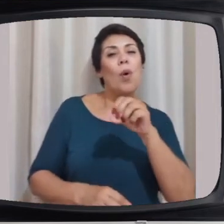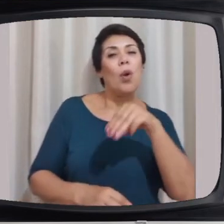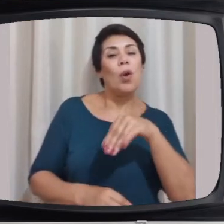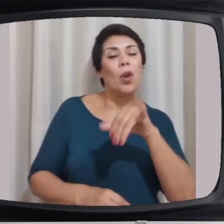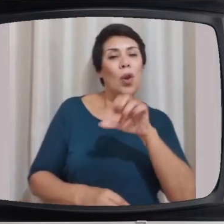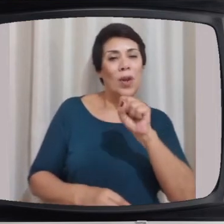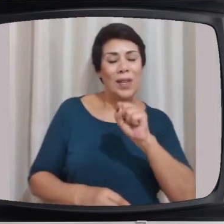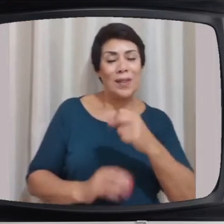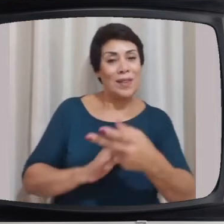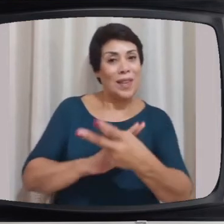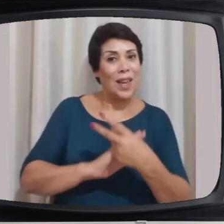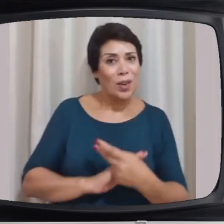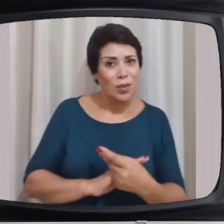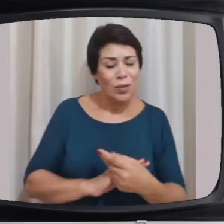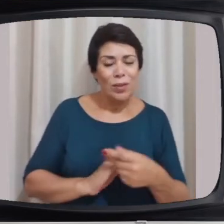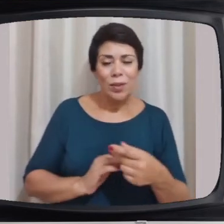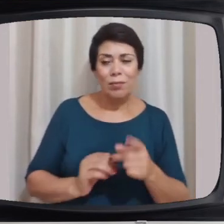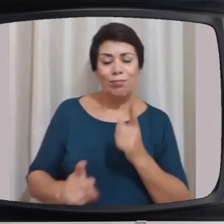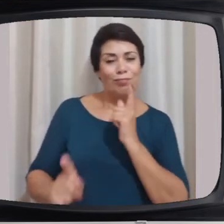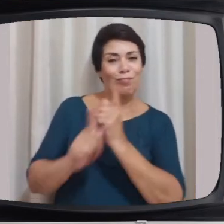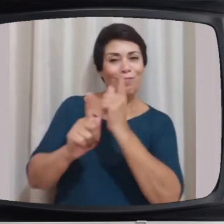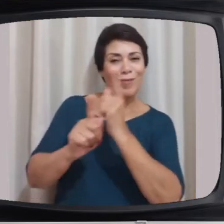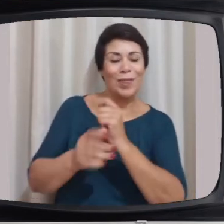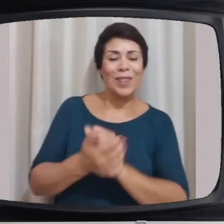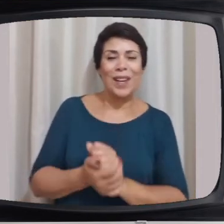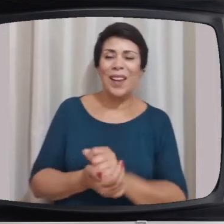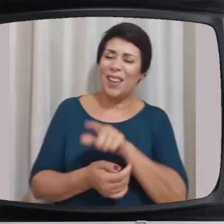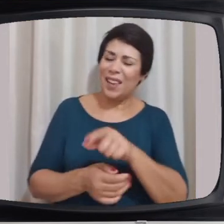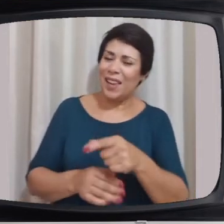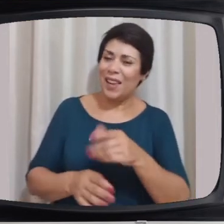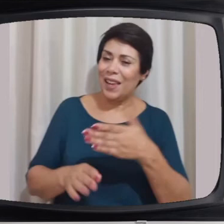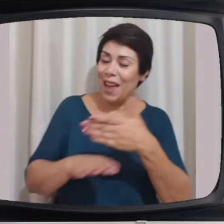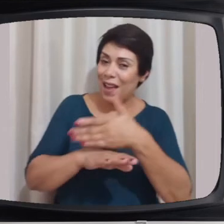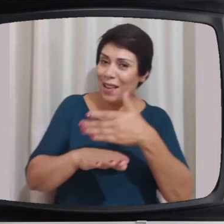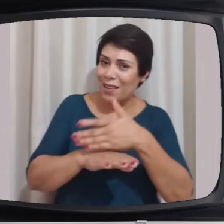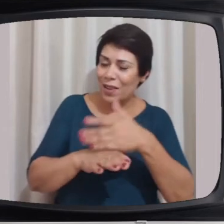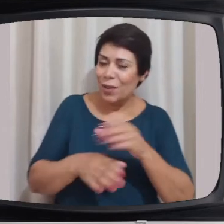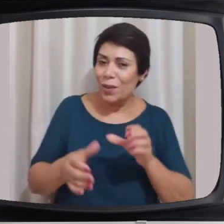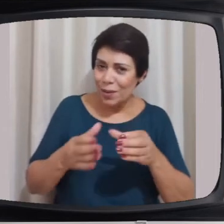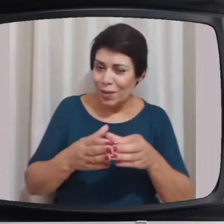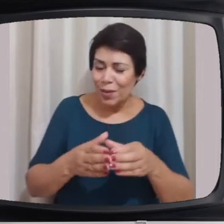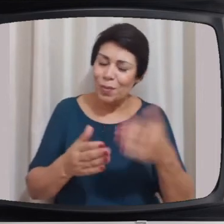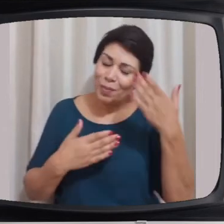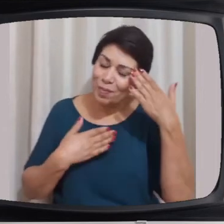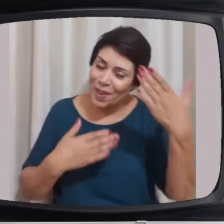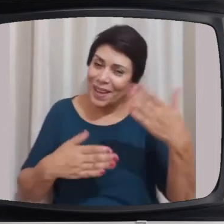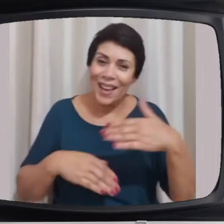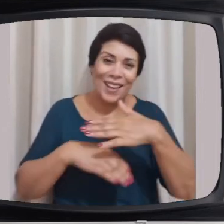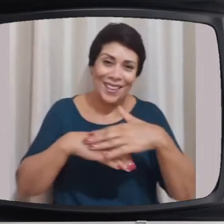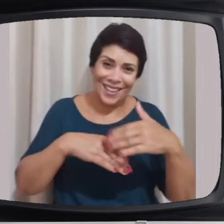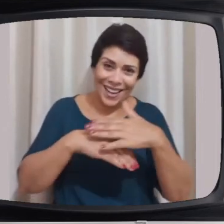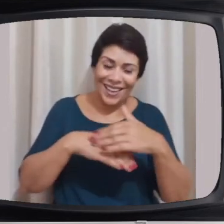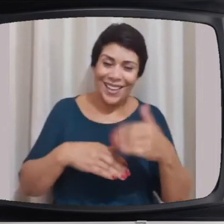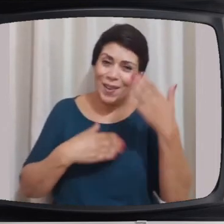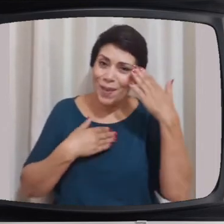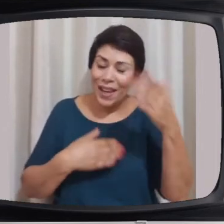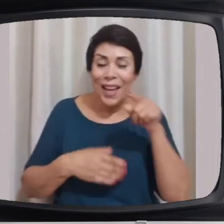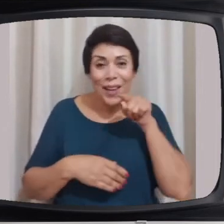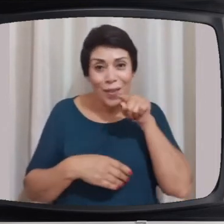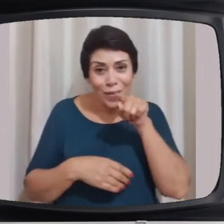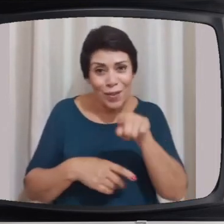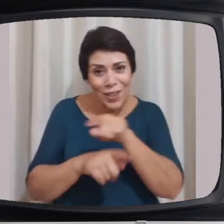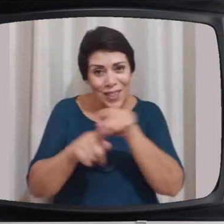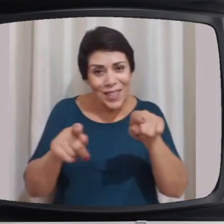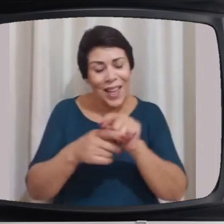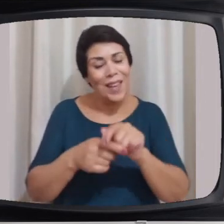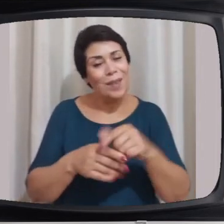ponte maravilhosa, super solícito, ele que é assessor do Patufu e da Fernanda. Obrigada pelo carinho com a gente, obrigada a vocês por terem